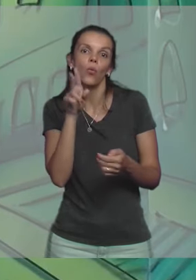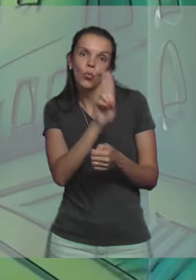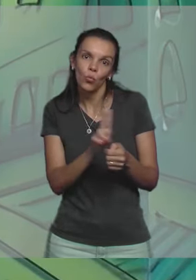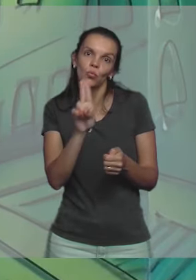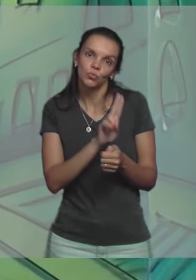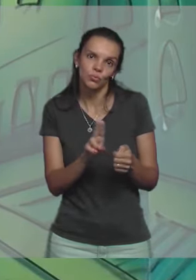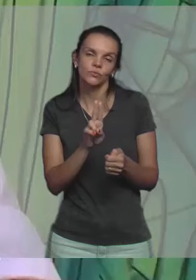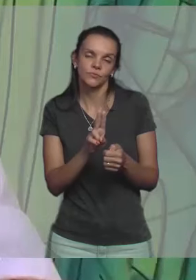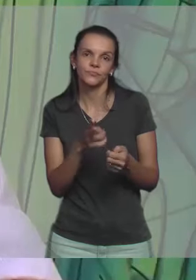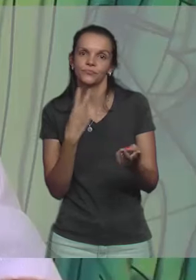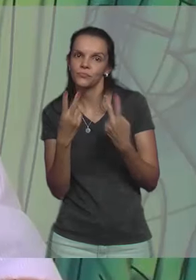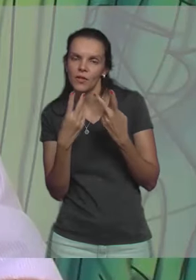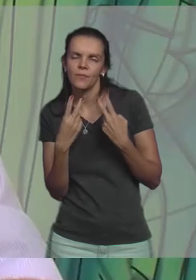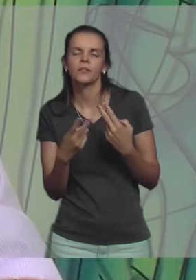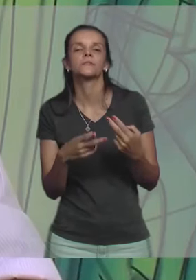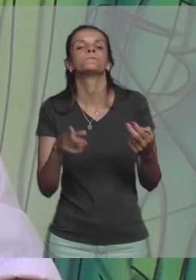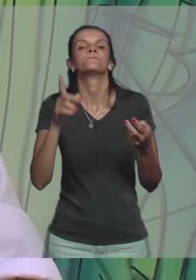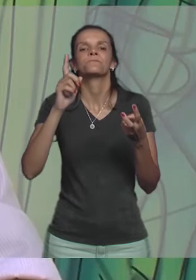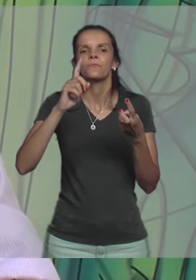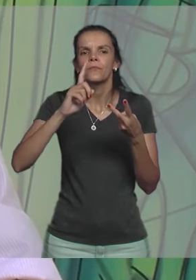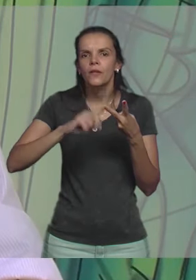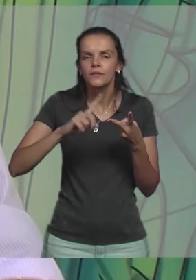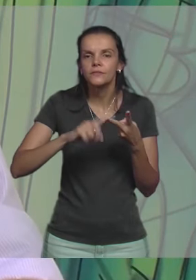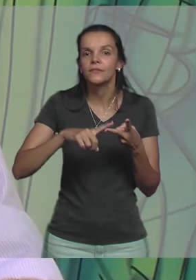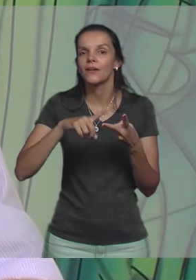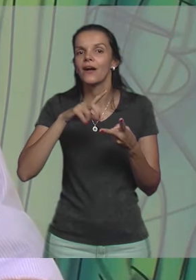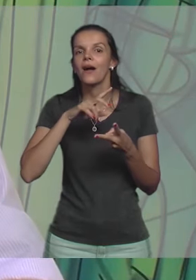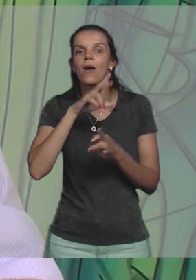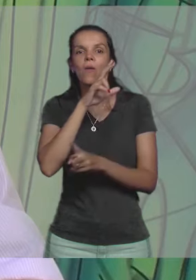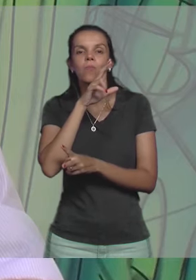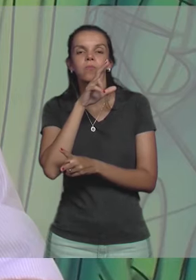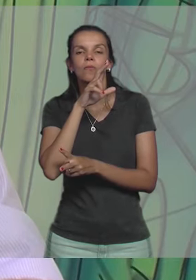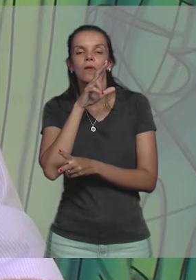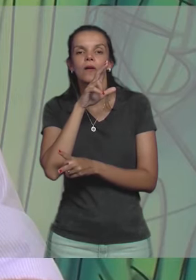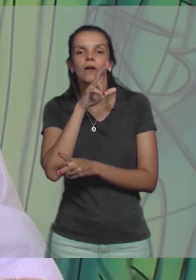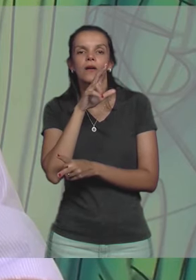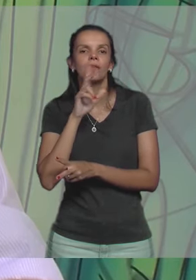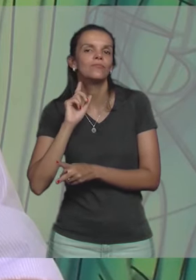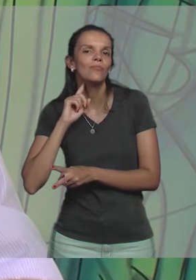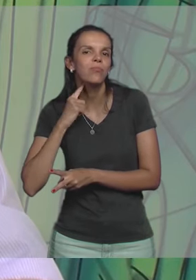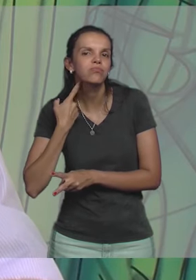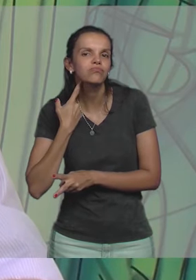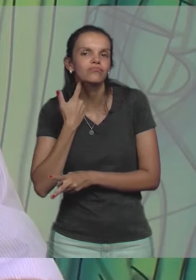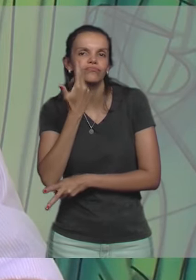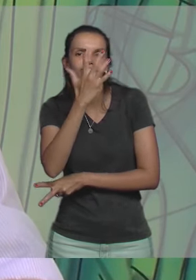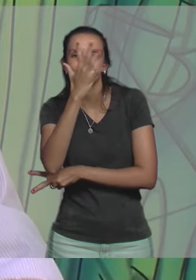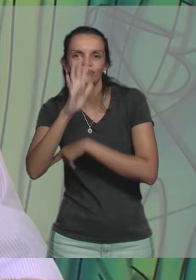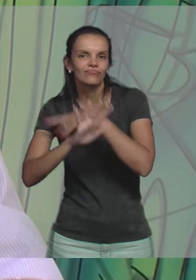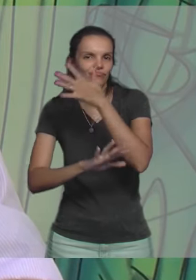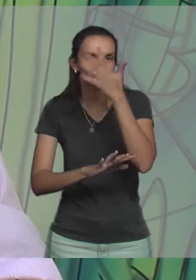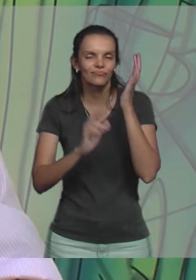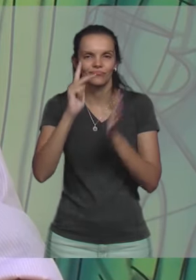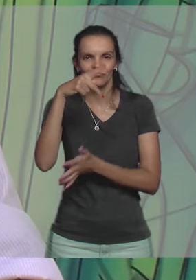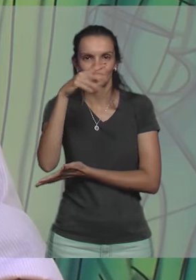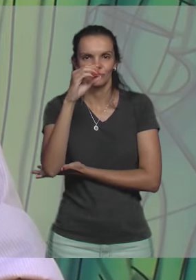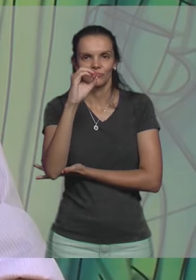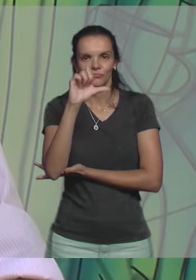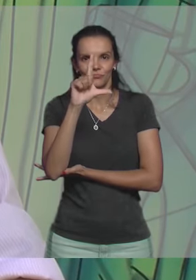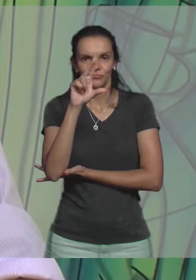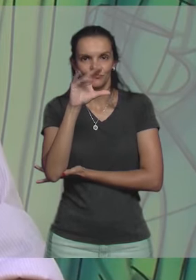poluição. A poluição é outro aspecto importante. Aliás, os planos de mobilidade urbana devem também